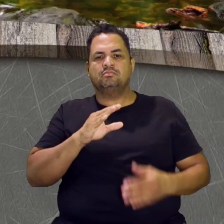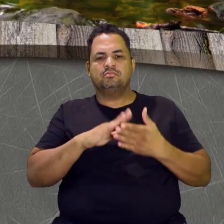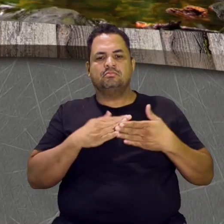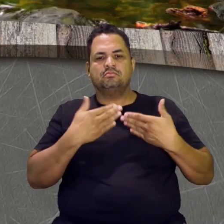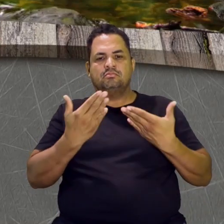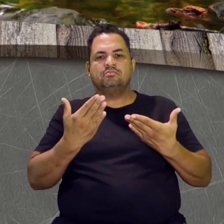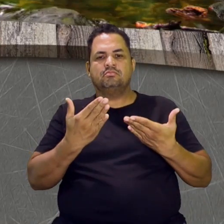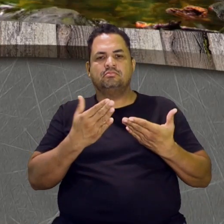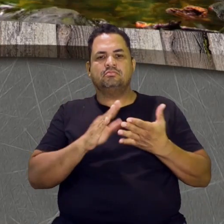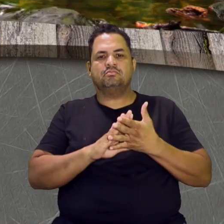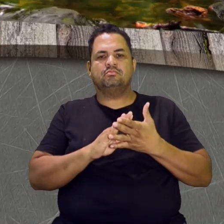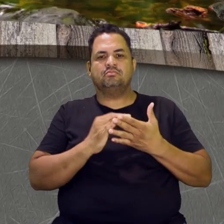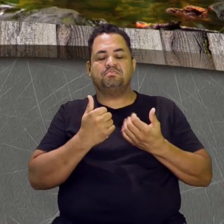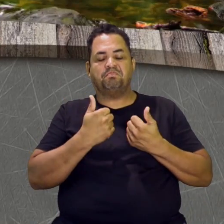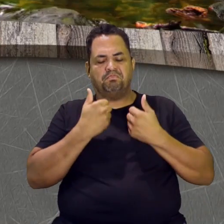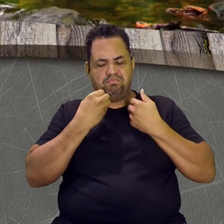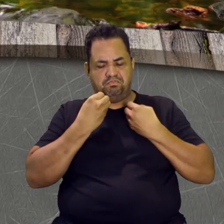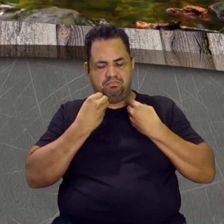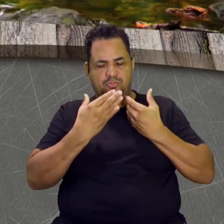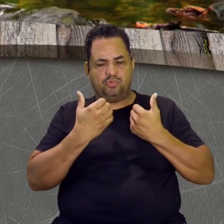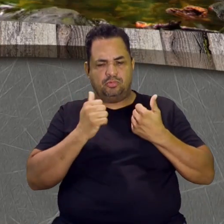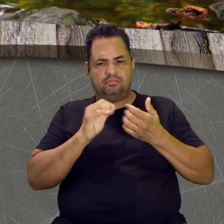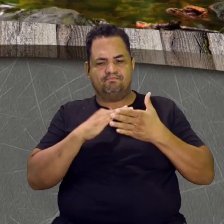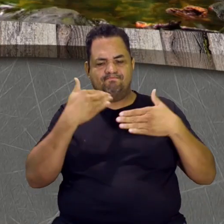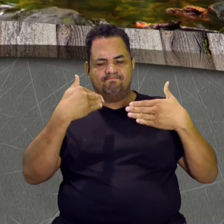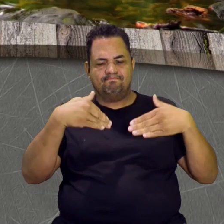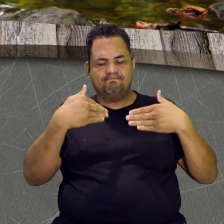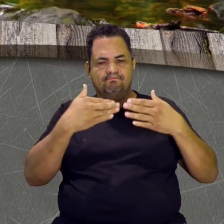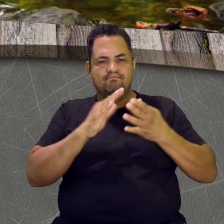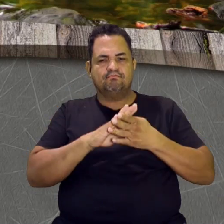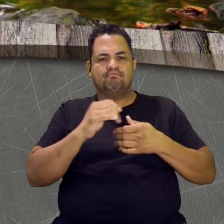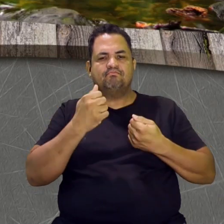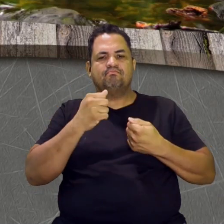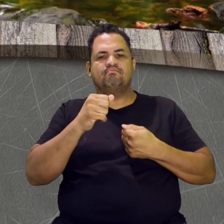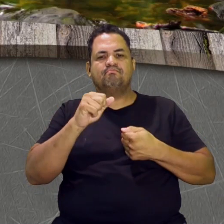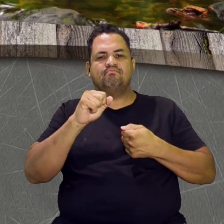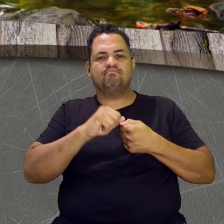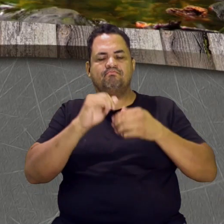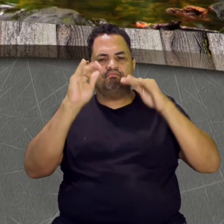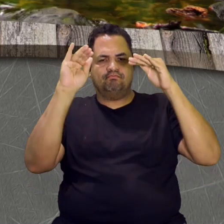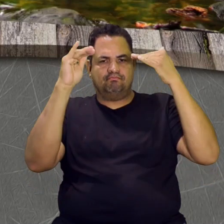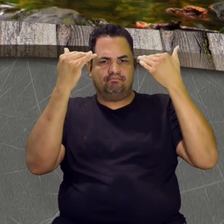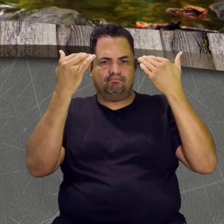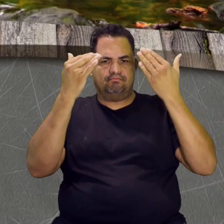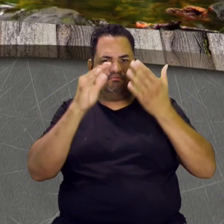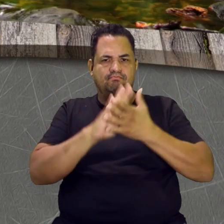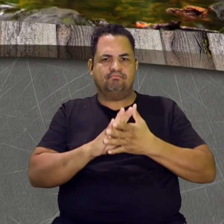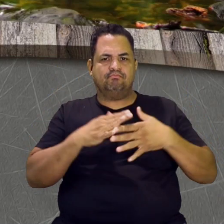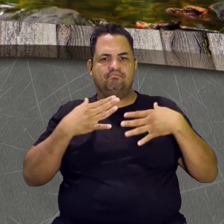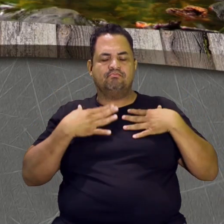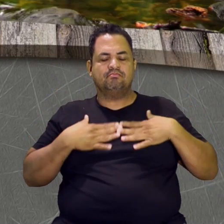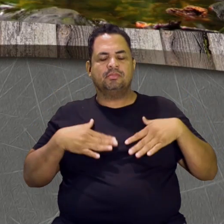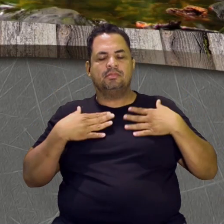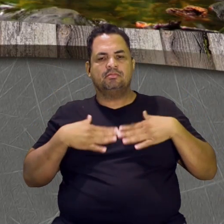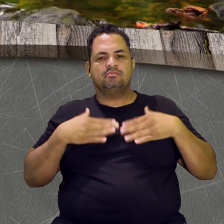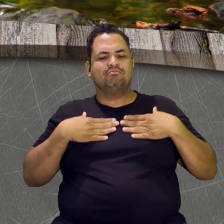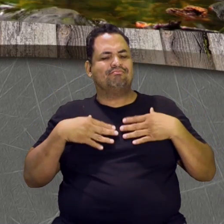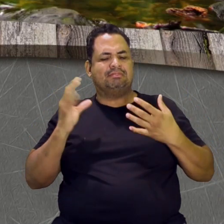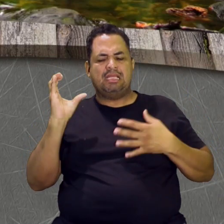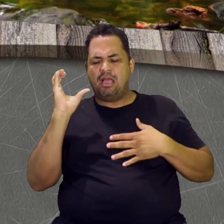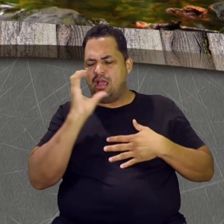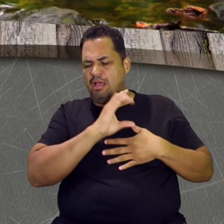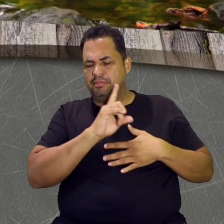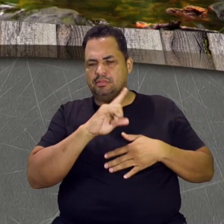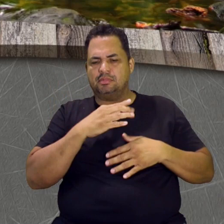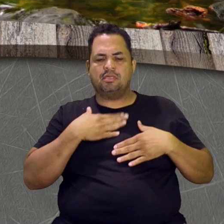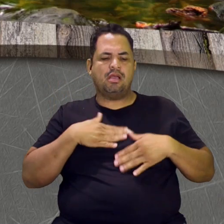uma super mega prova para vocês, que vocês façam com muita atenção, muita cautela, não tem pressa não,